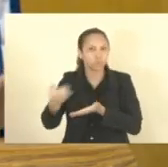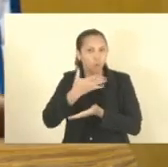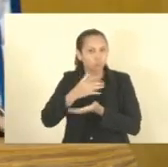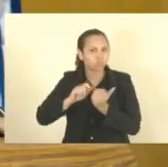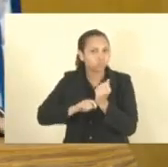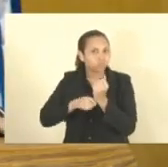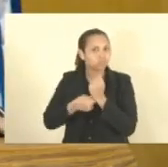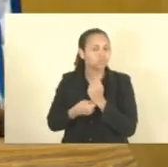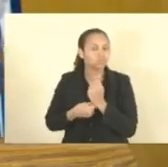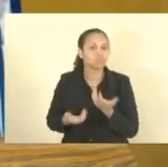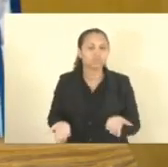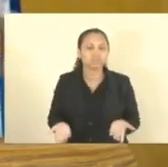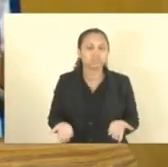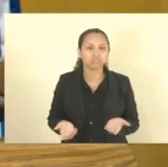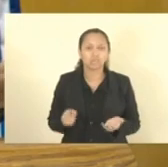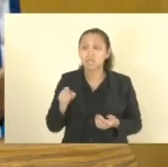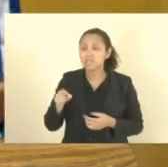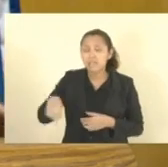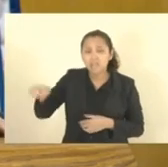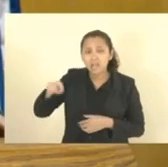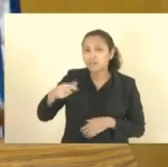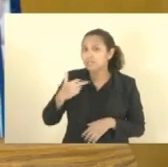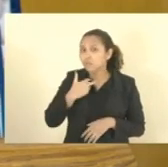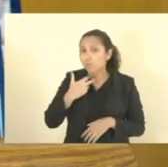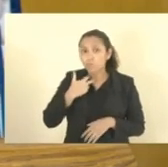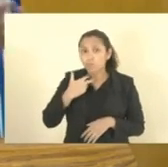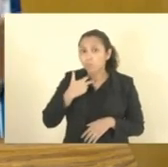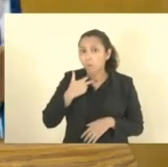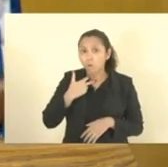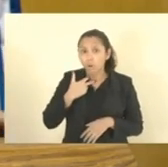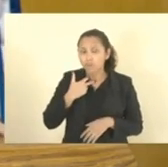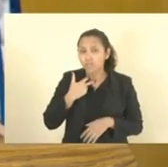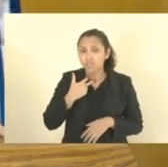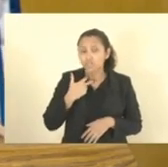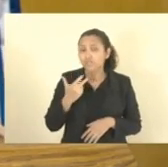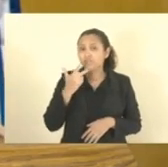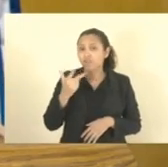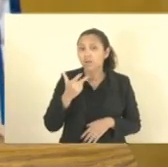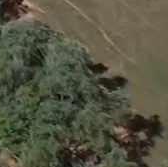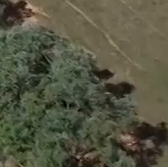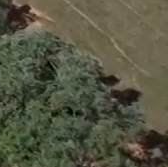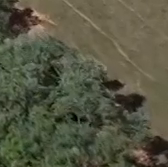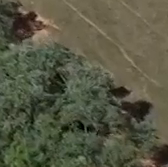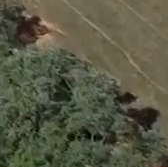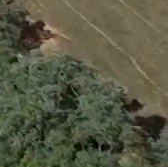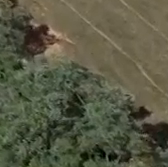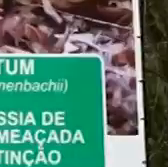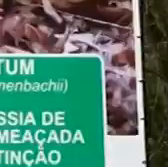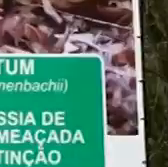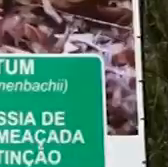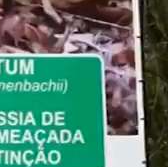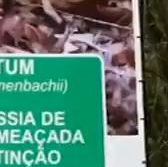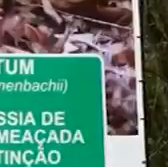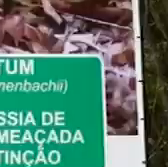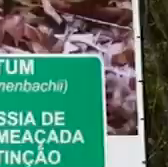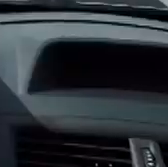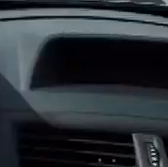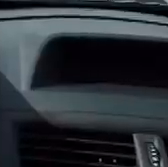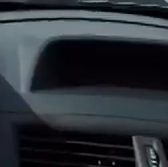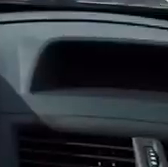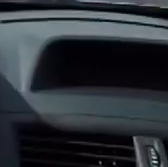do novo contrato da BR-101, e que eles não podem vir a público falar do novo contrato. De um contrato, inclusive, que